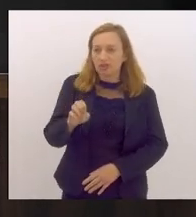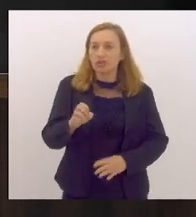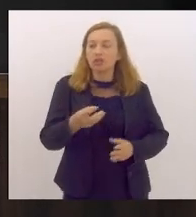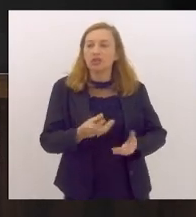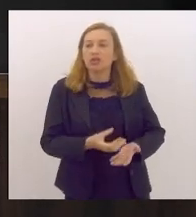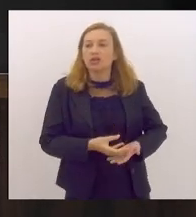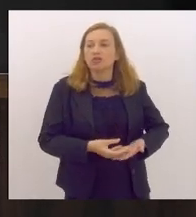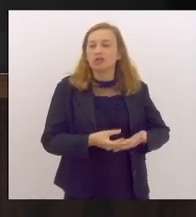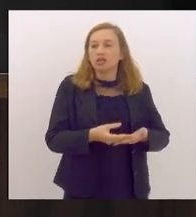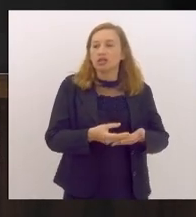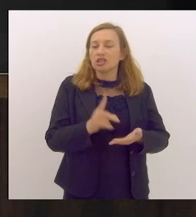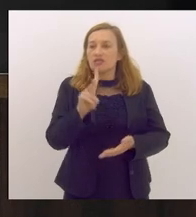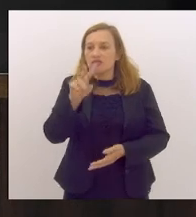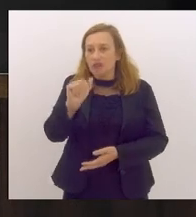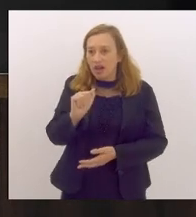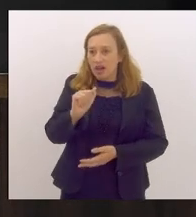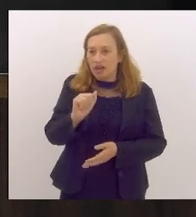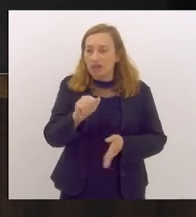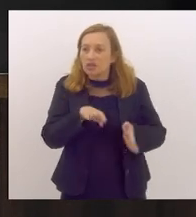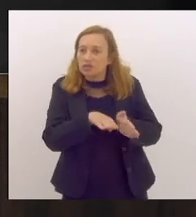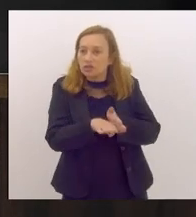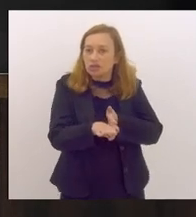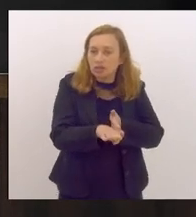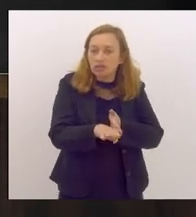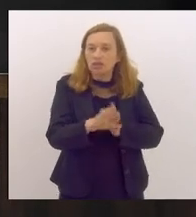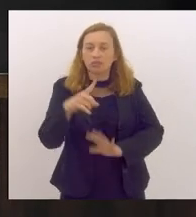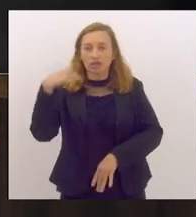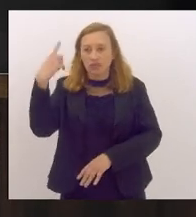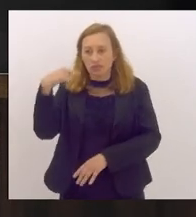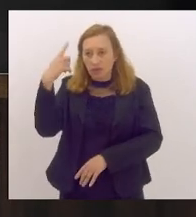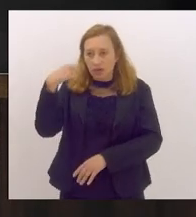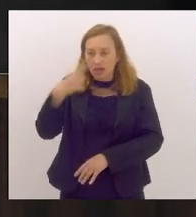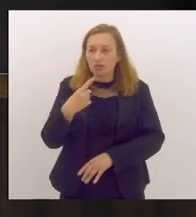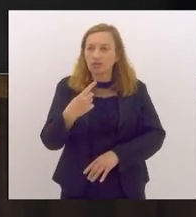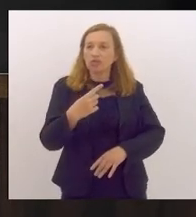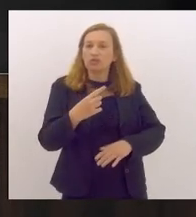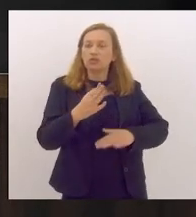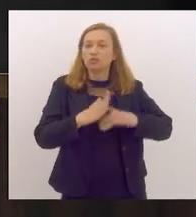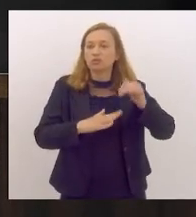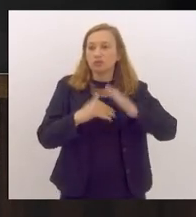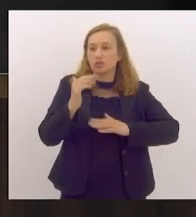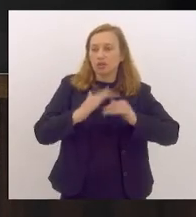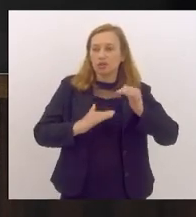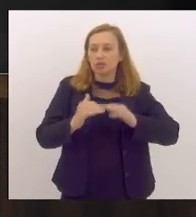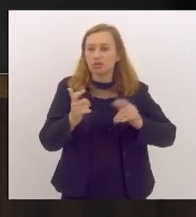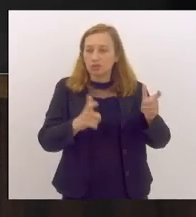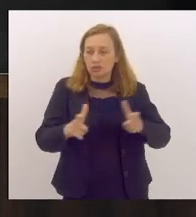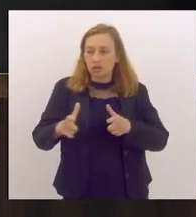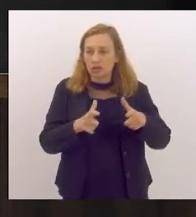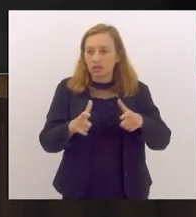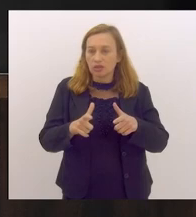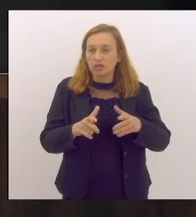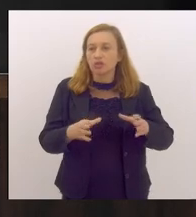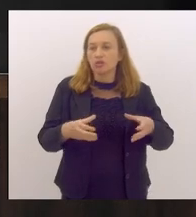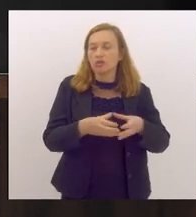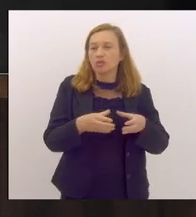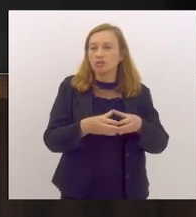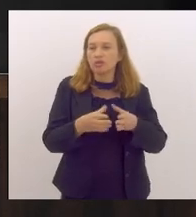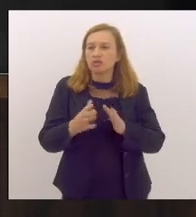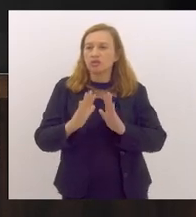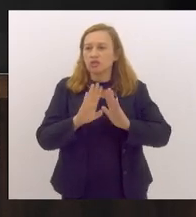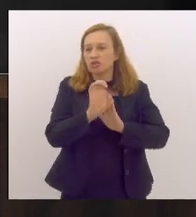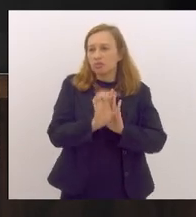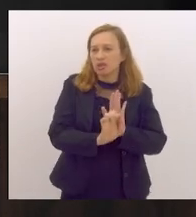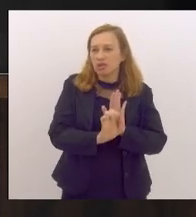fornecimento de vagas de estacionamento para advogados no exercício da sua função nos locais que especifica. Pendente de parecer da Comissão de Emendas Condicionais